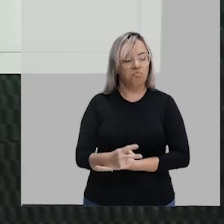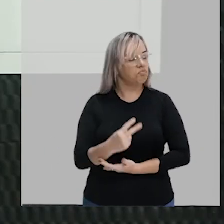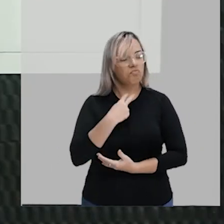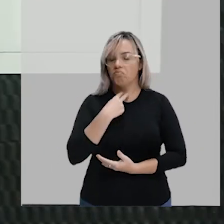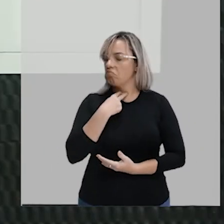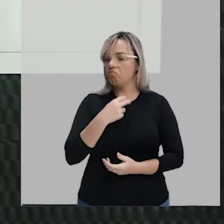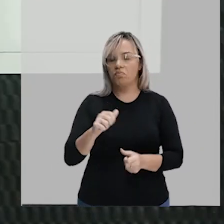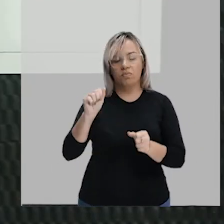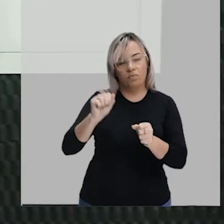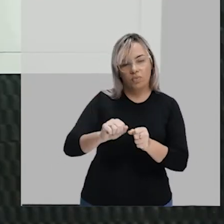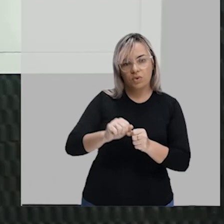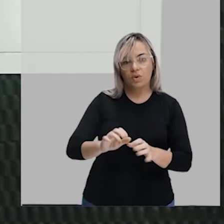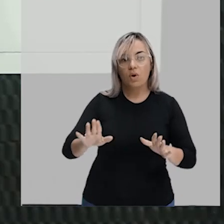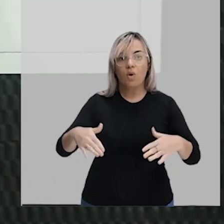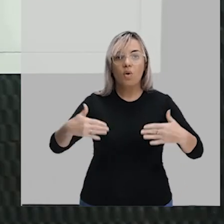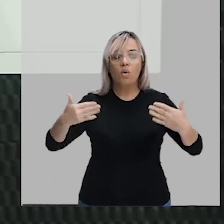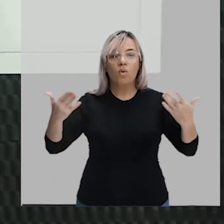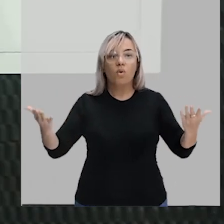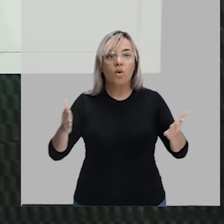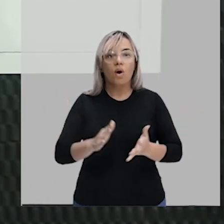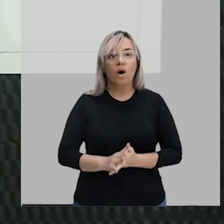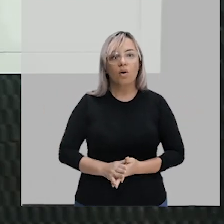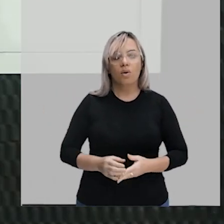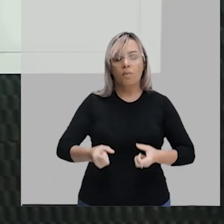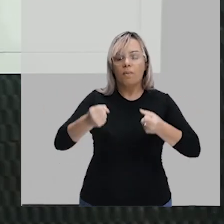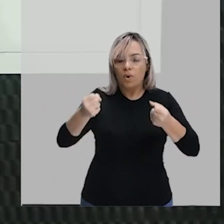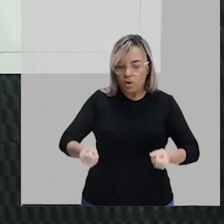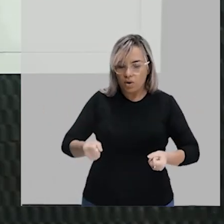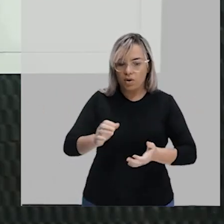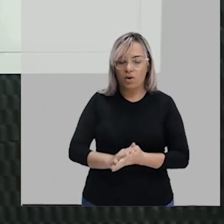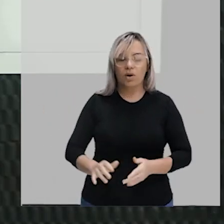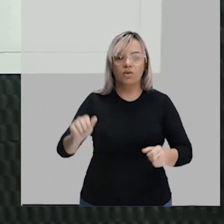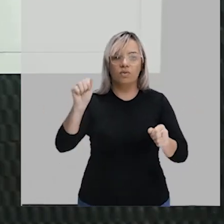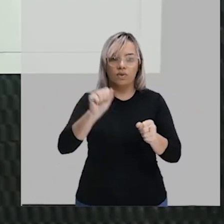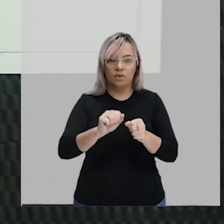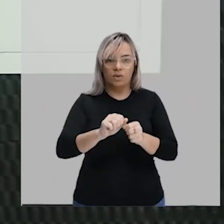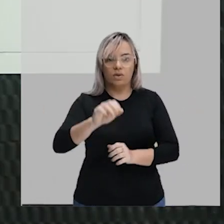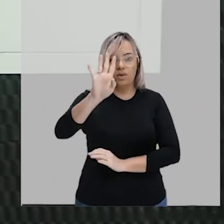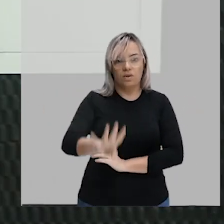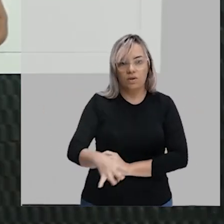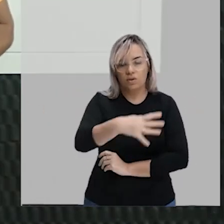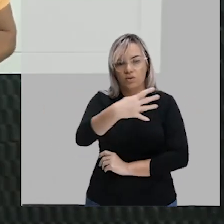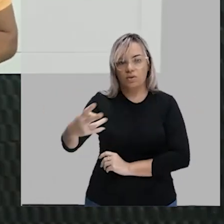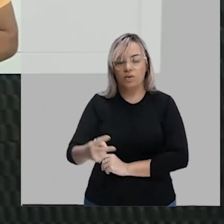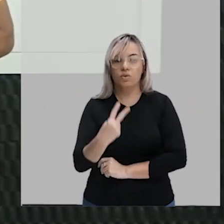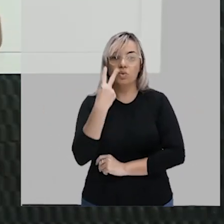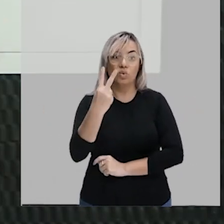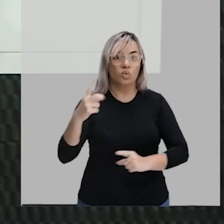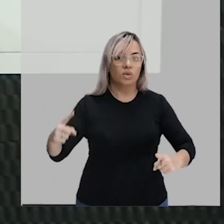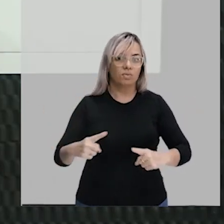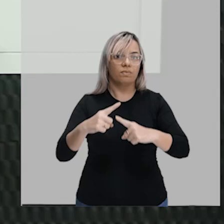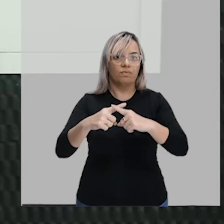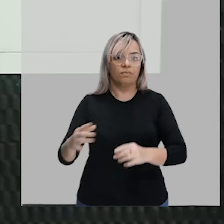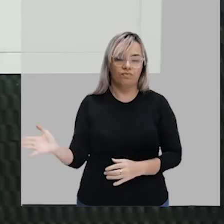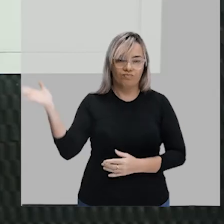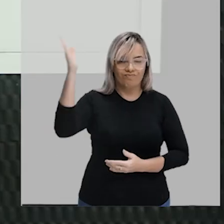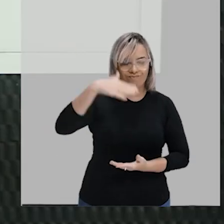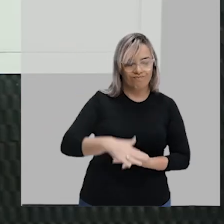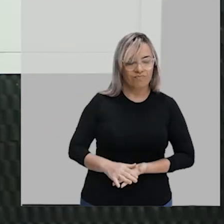feita. Tá, então qual é a condição? Quando é que você pode multiplicar duas matrizes? Então vamos